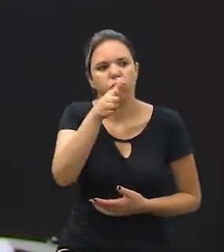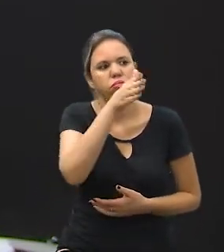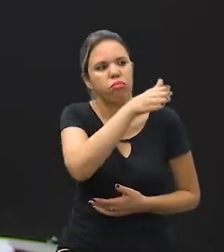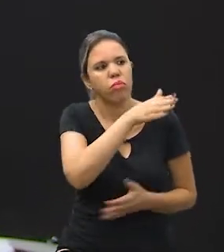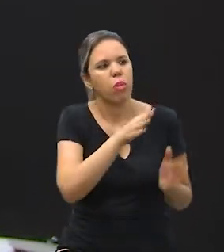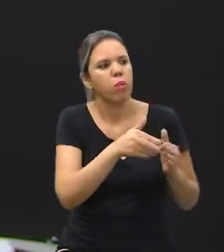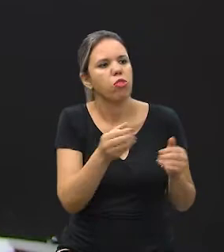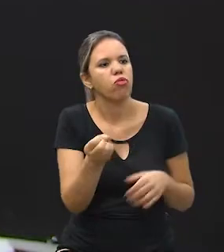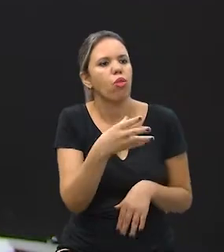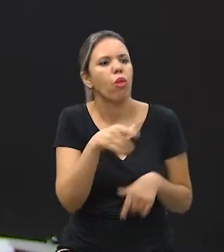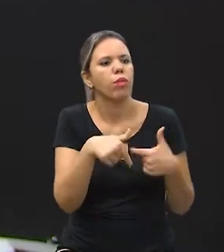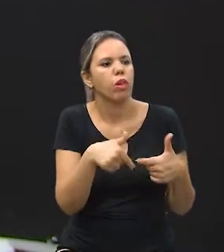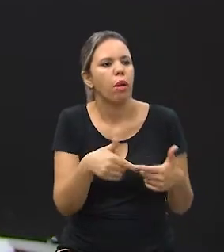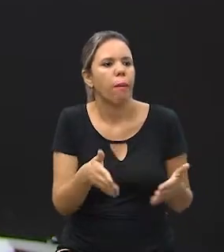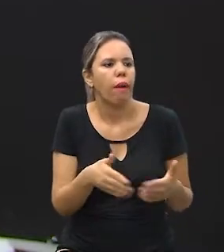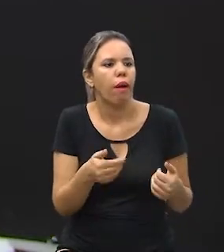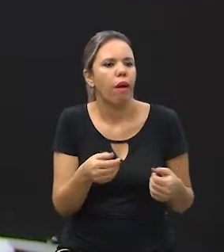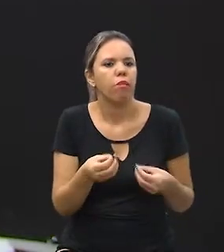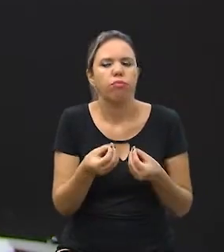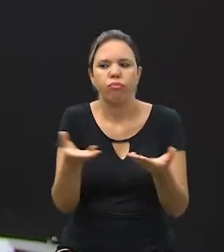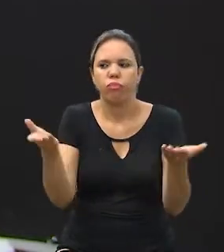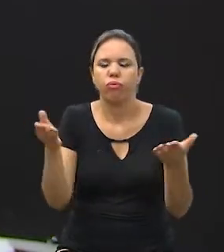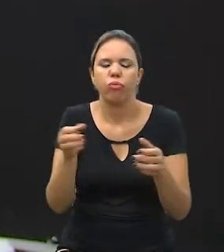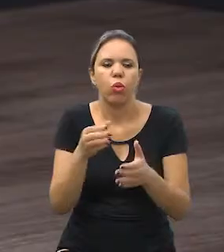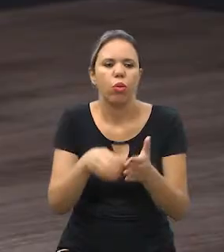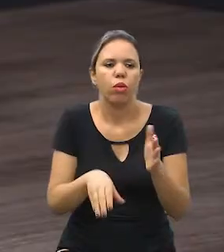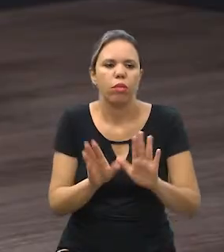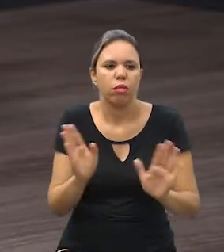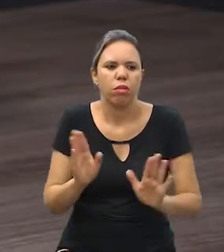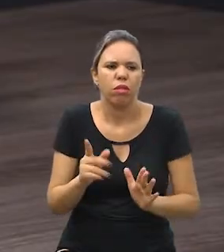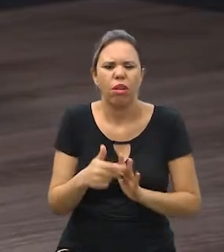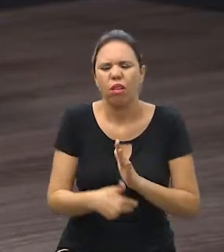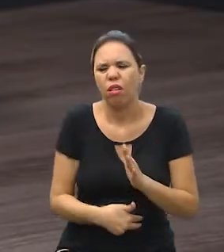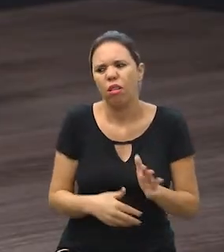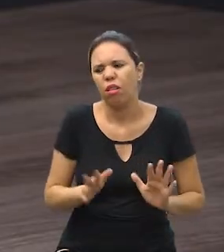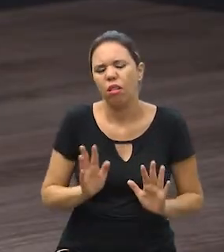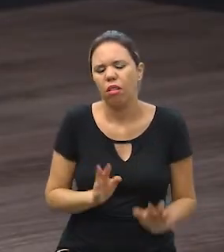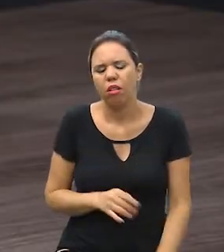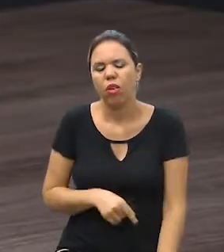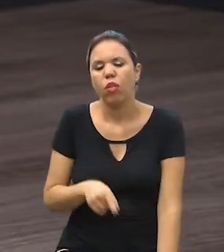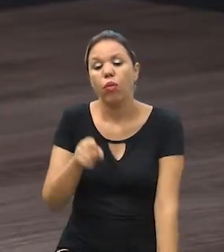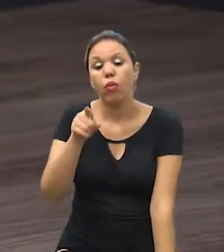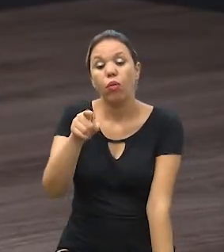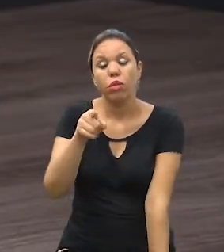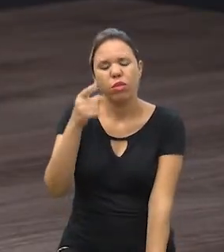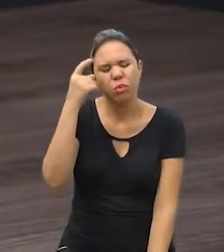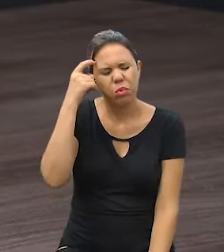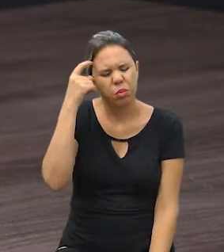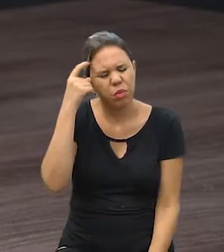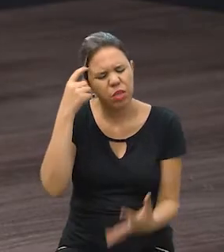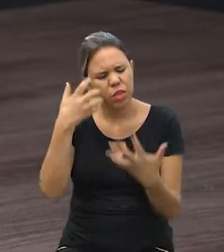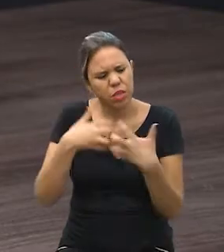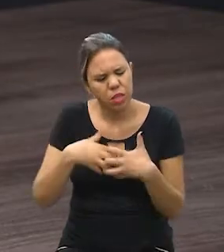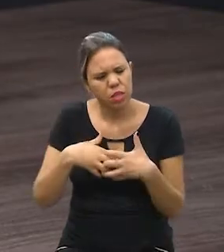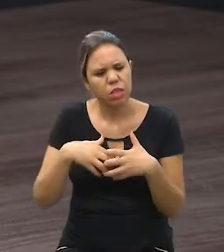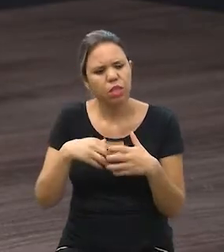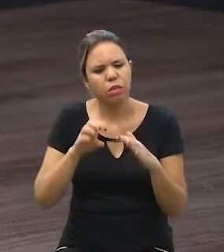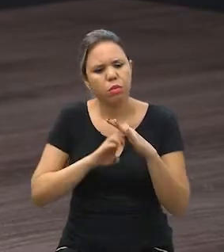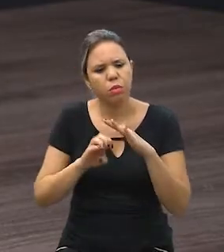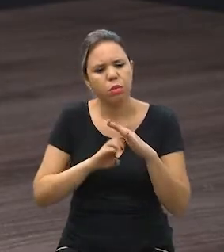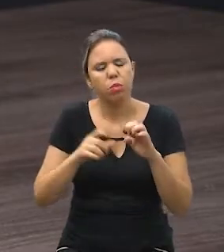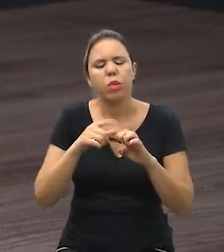vou pedir um novo emprego e uma série de coisas. Você que já pensava em